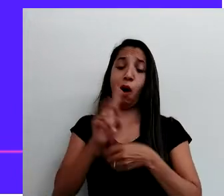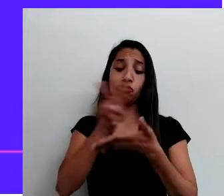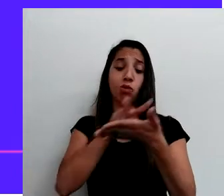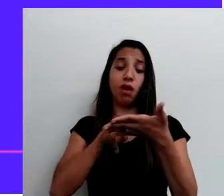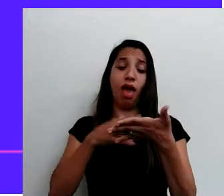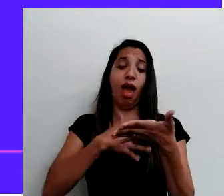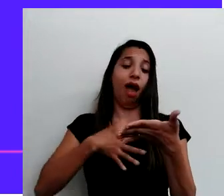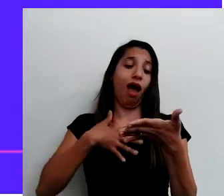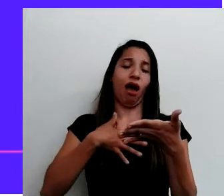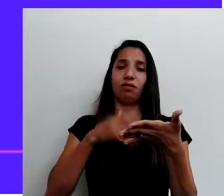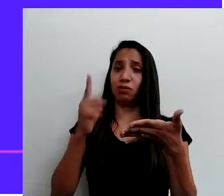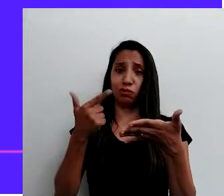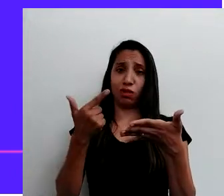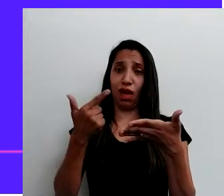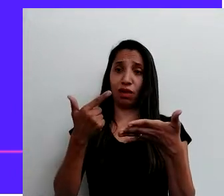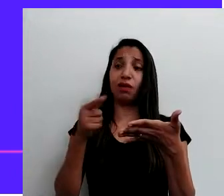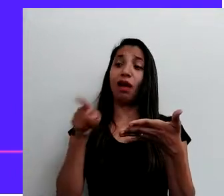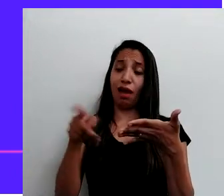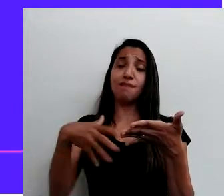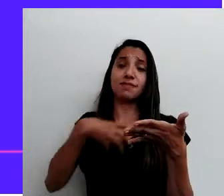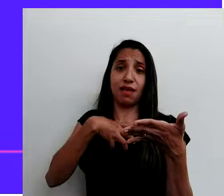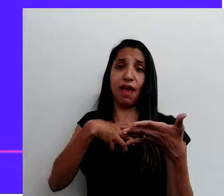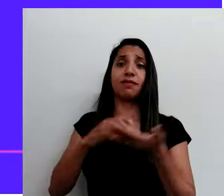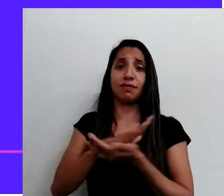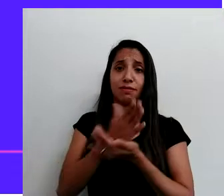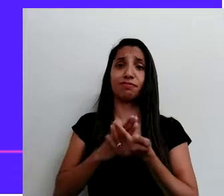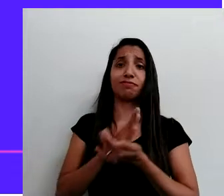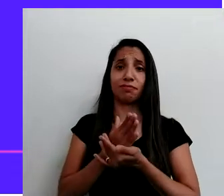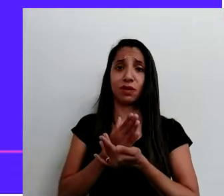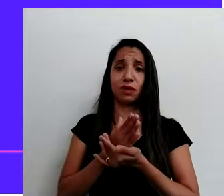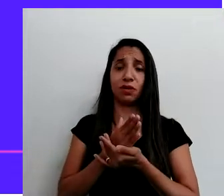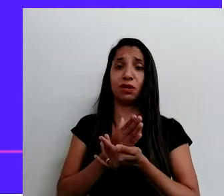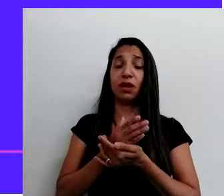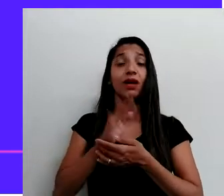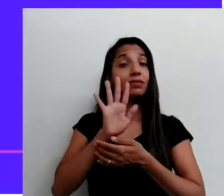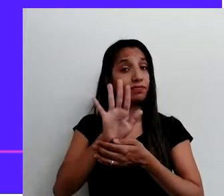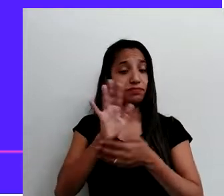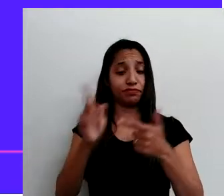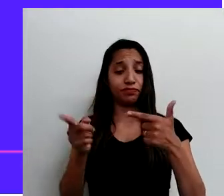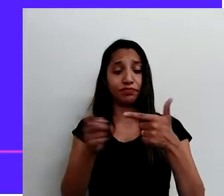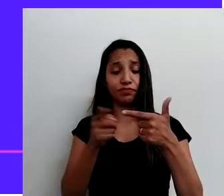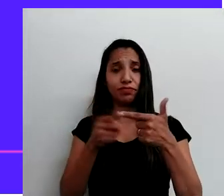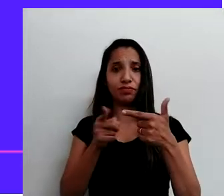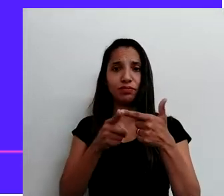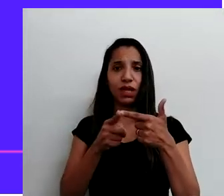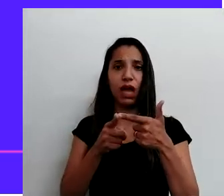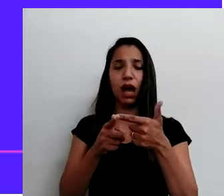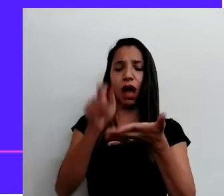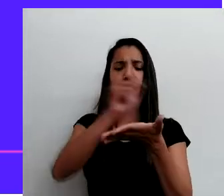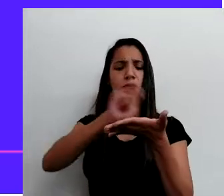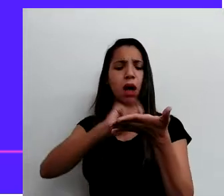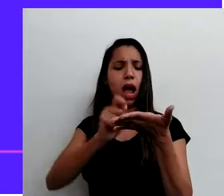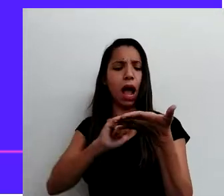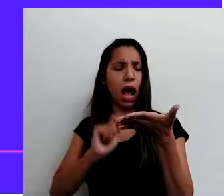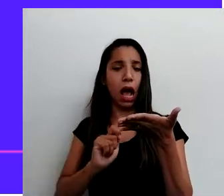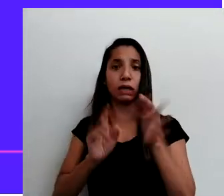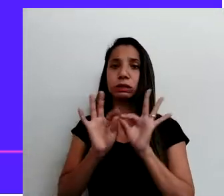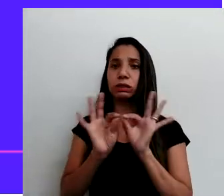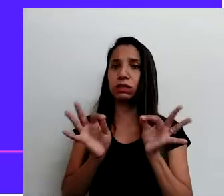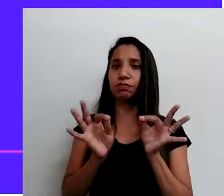complexidade, né? Não é uma cobertura simples, não é uma cobertura, uma abordagem